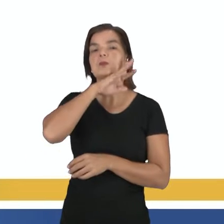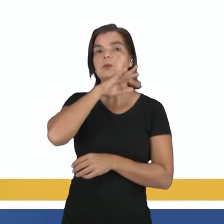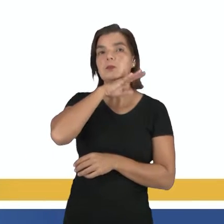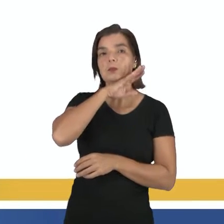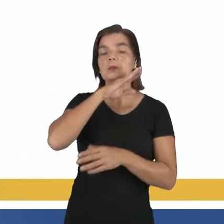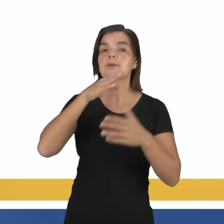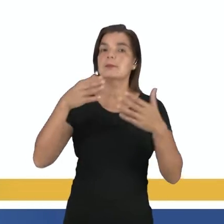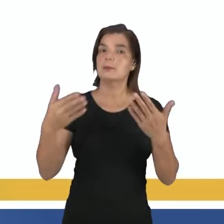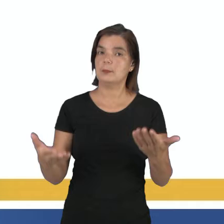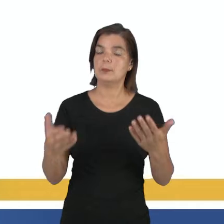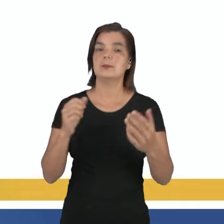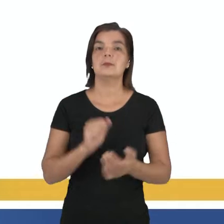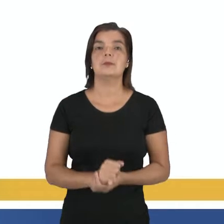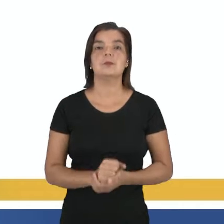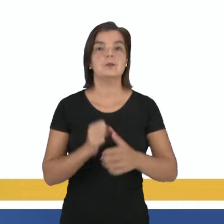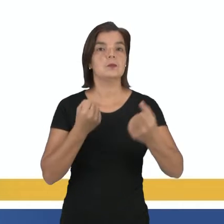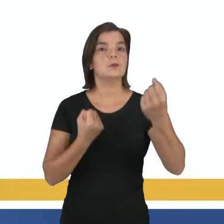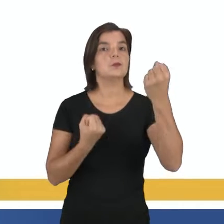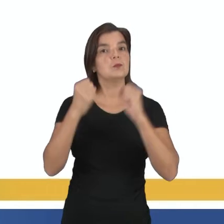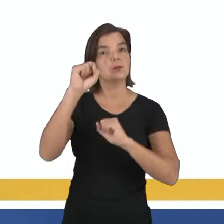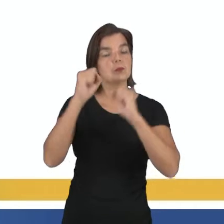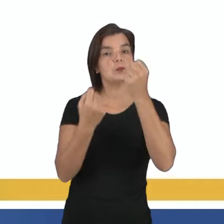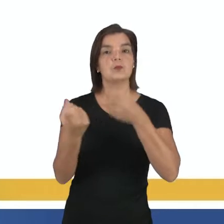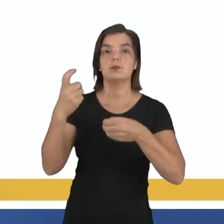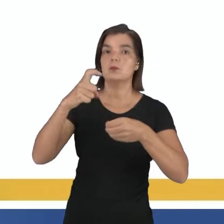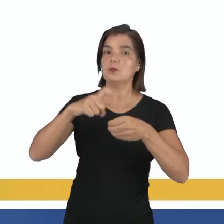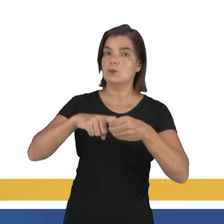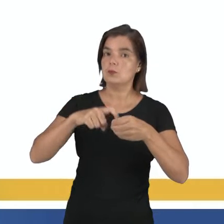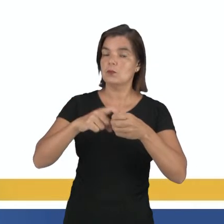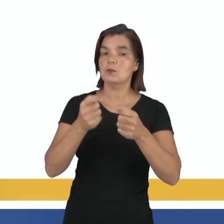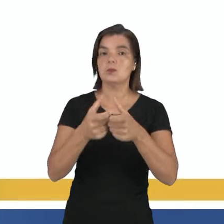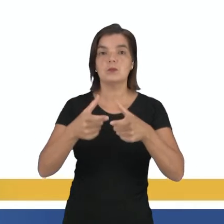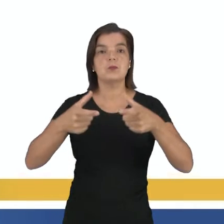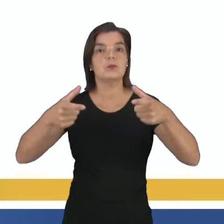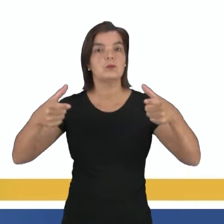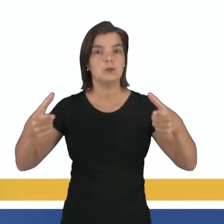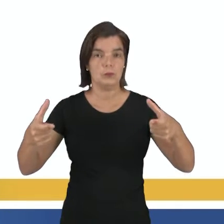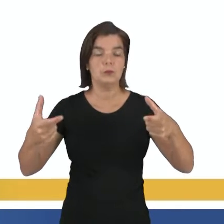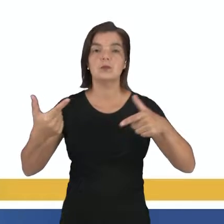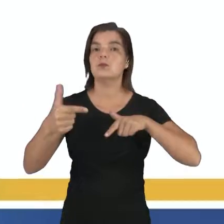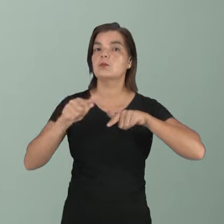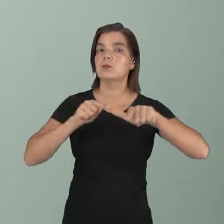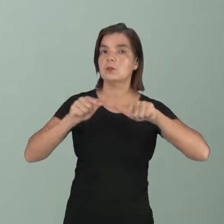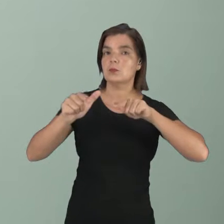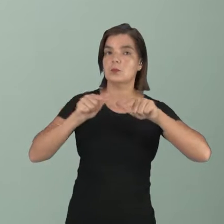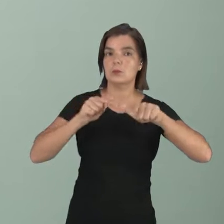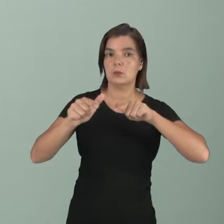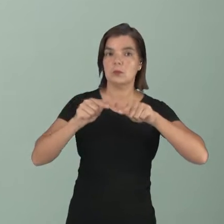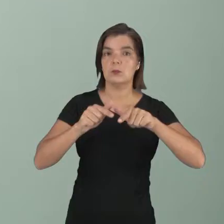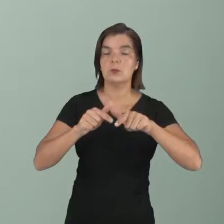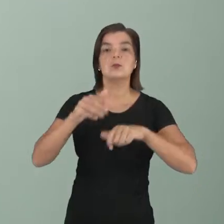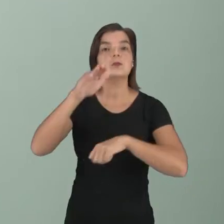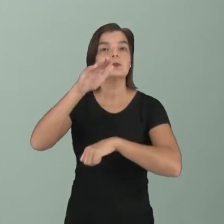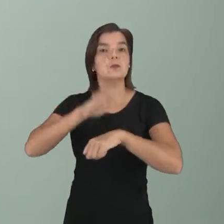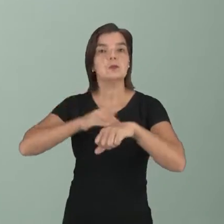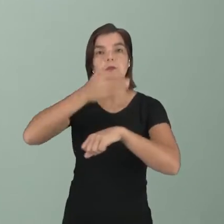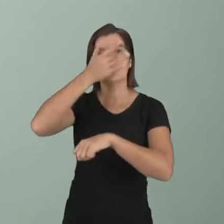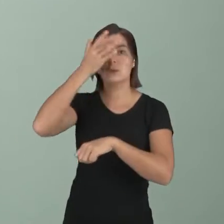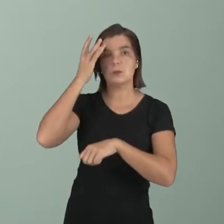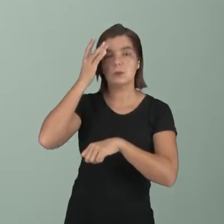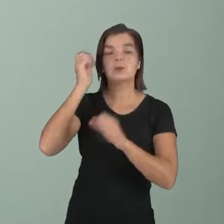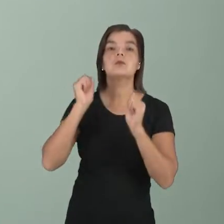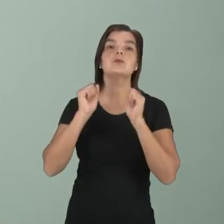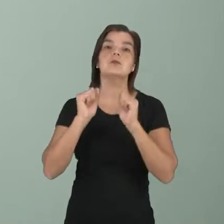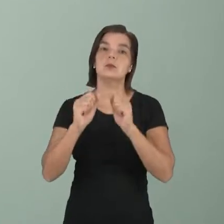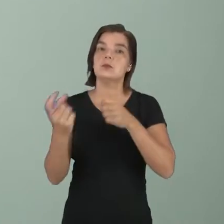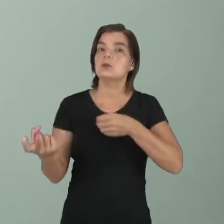ruim, e aí as indústrias voltam a crescer, o mercado de trabalho voltam a contratar, e aí essas